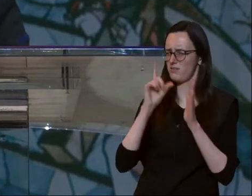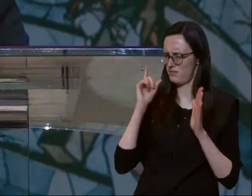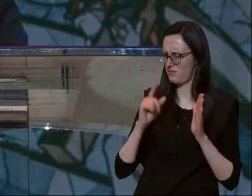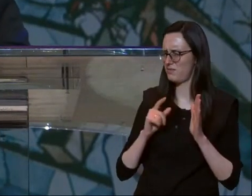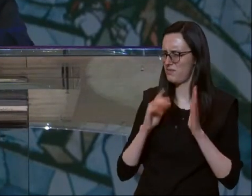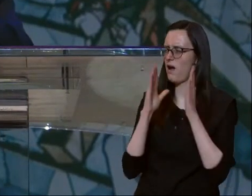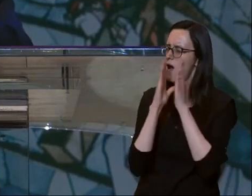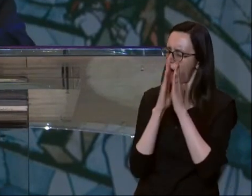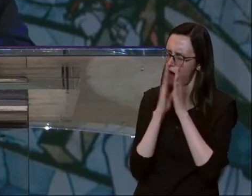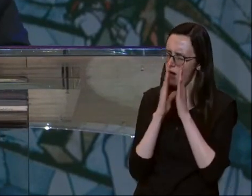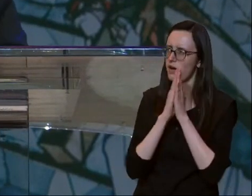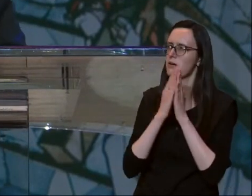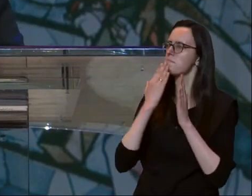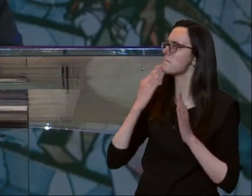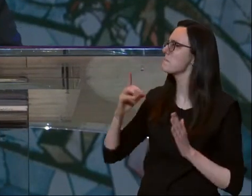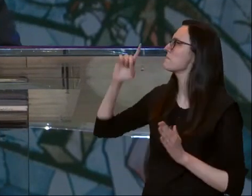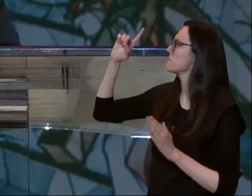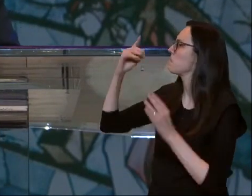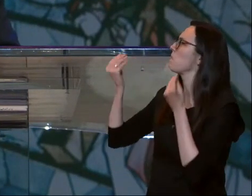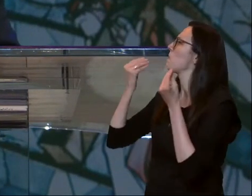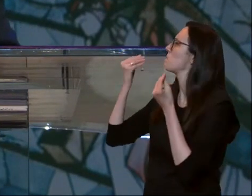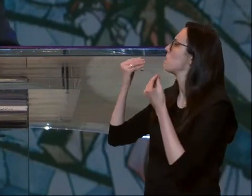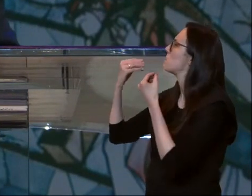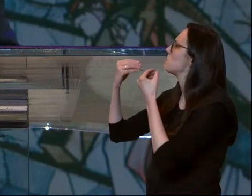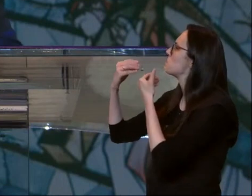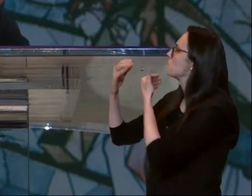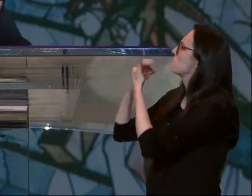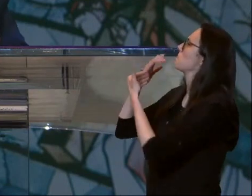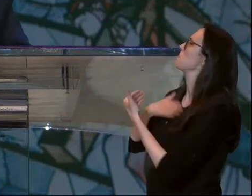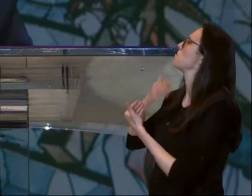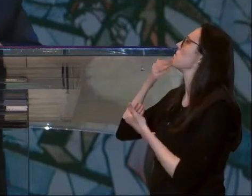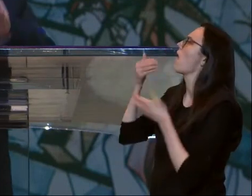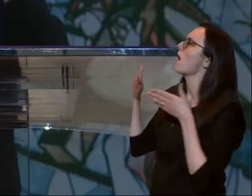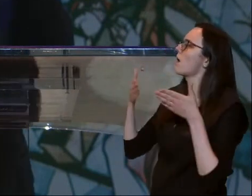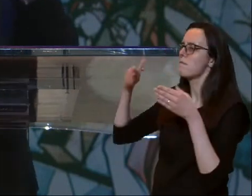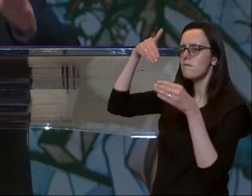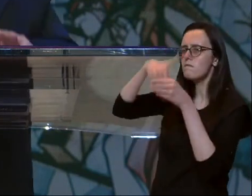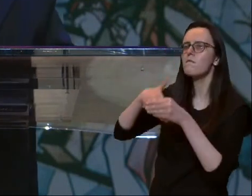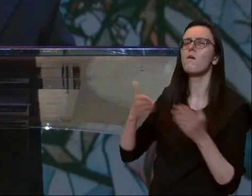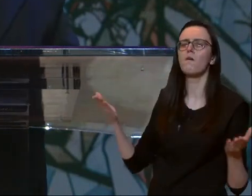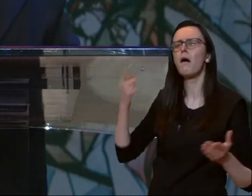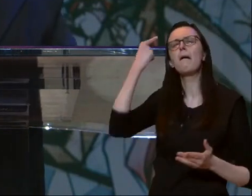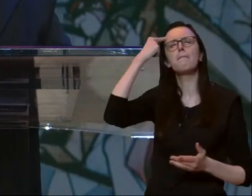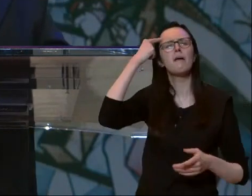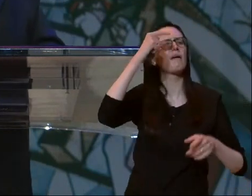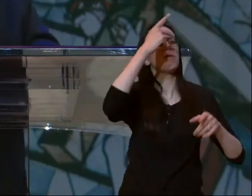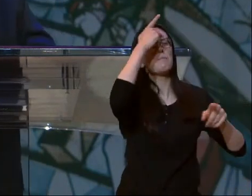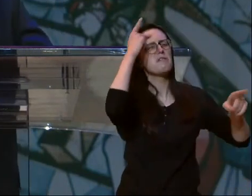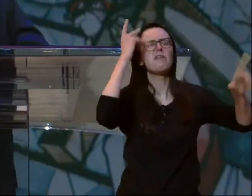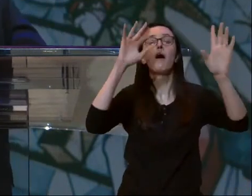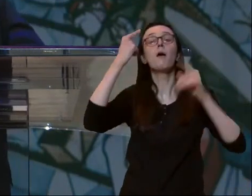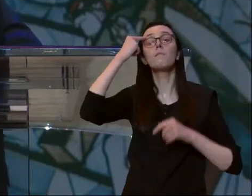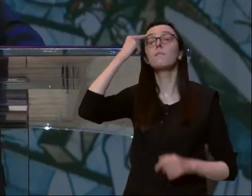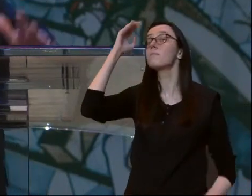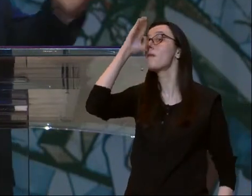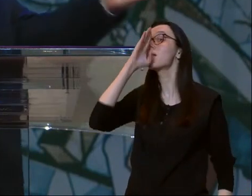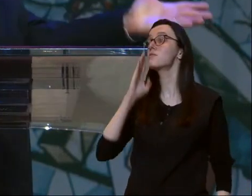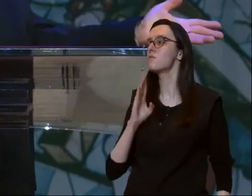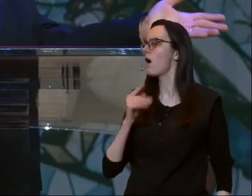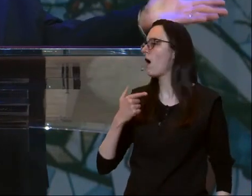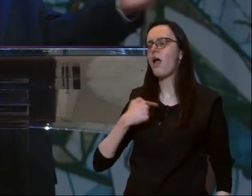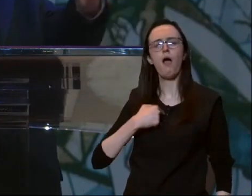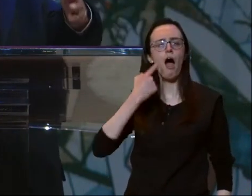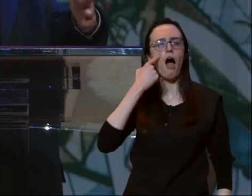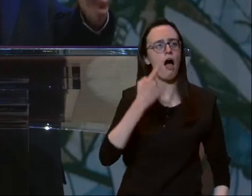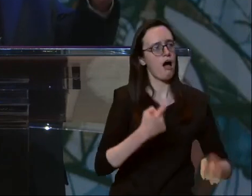Senhor, para Deus te orientar. Não olhe as pessoas, pense no Brasil. Eu não